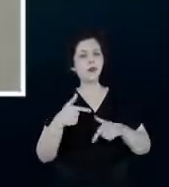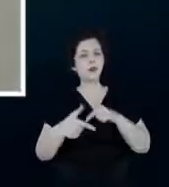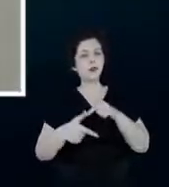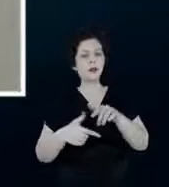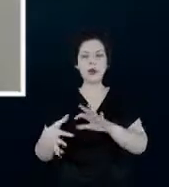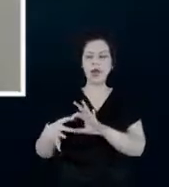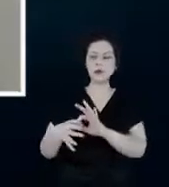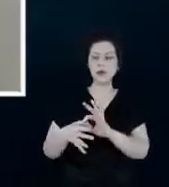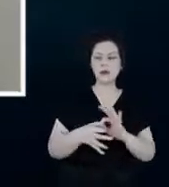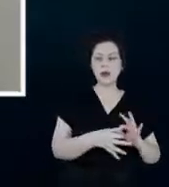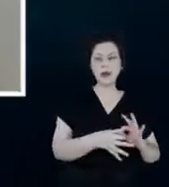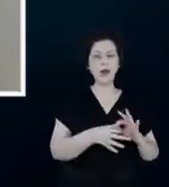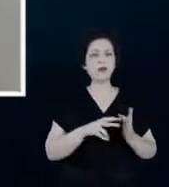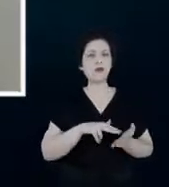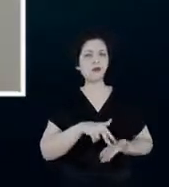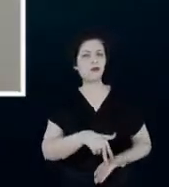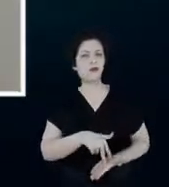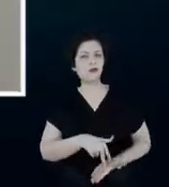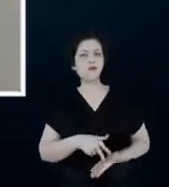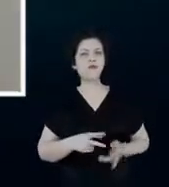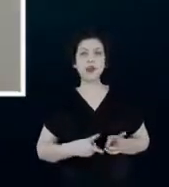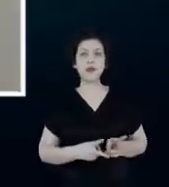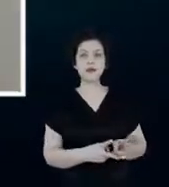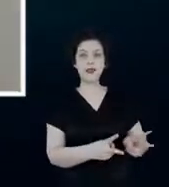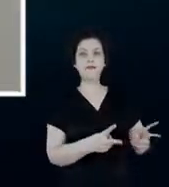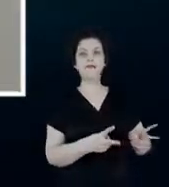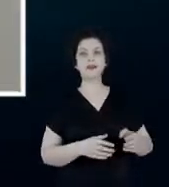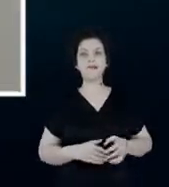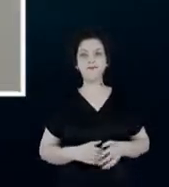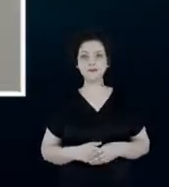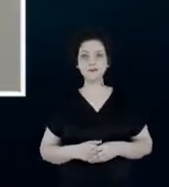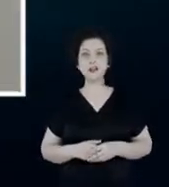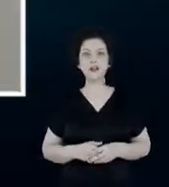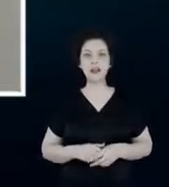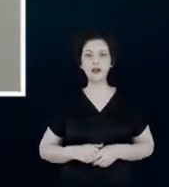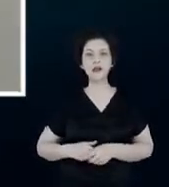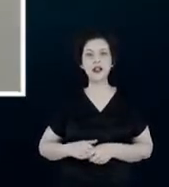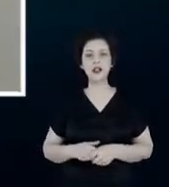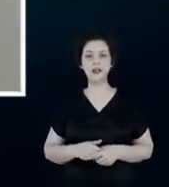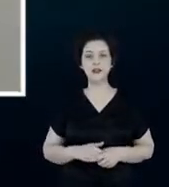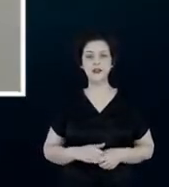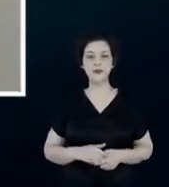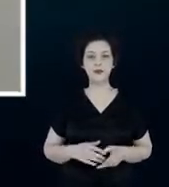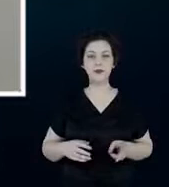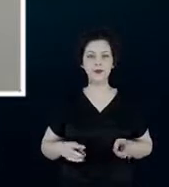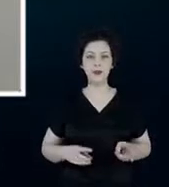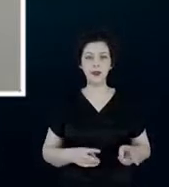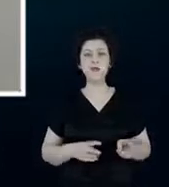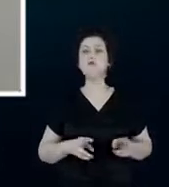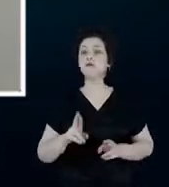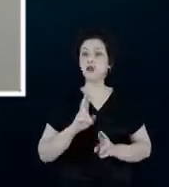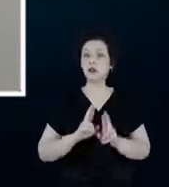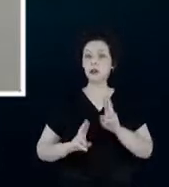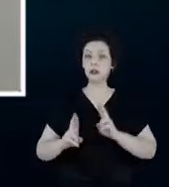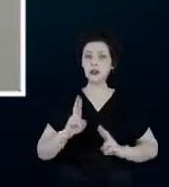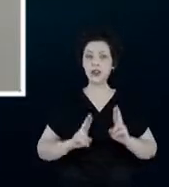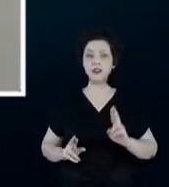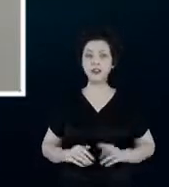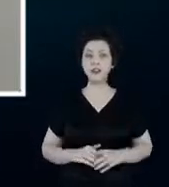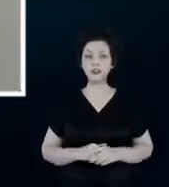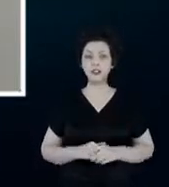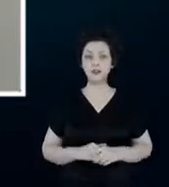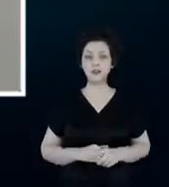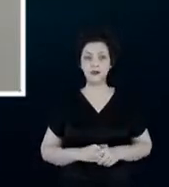né, consistente e constante, ele tem sido útil, de verdade, para a gente trazer respostas